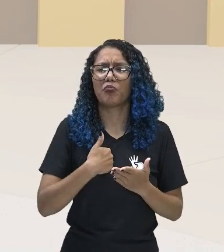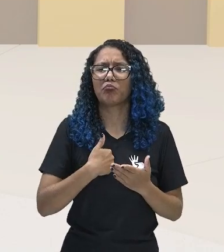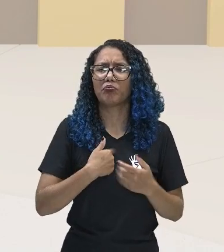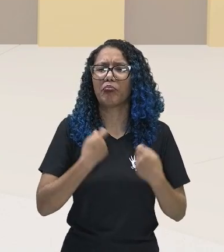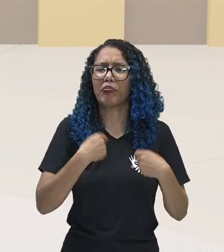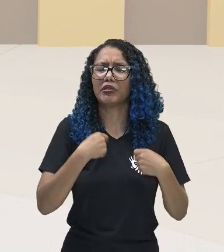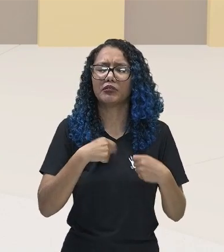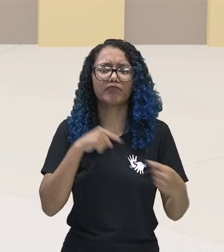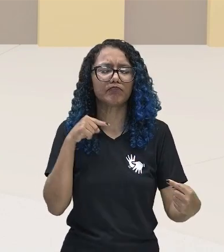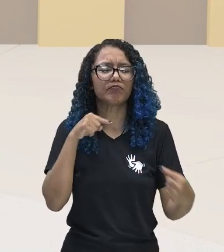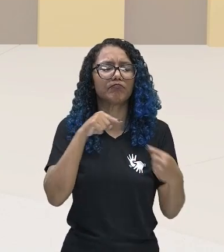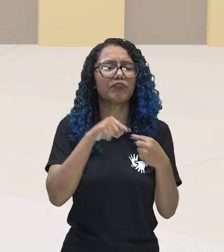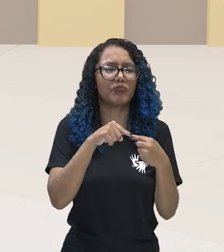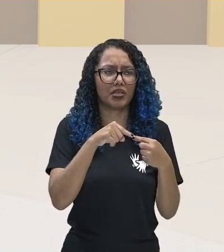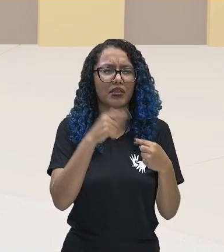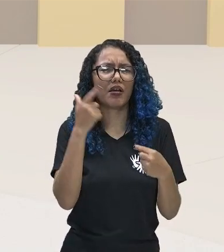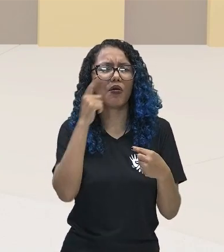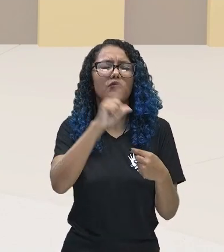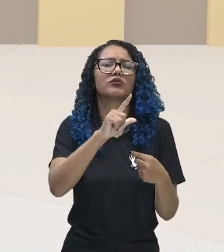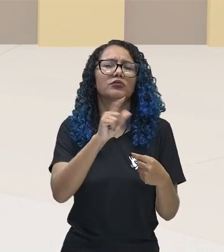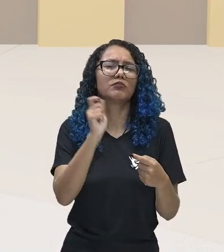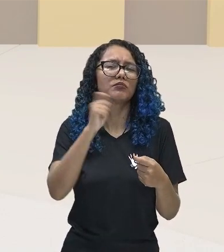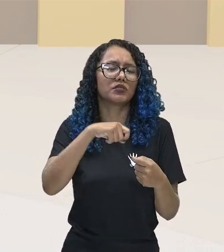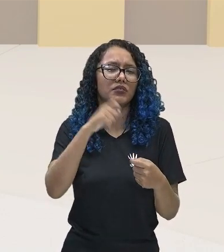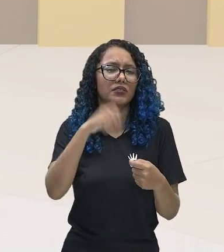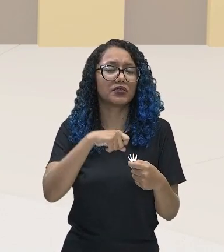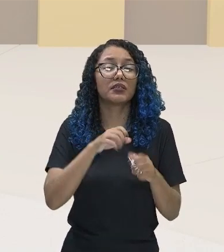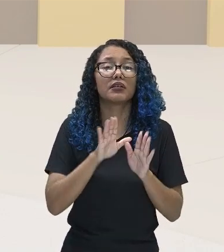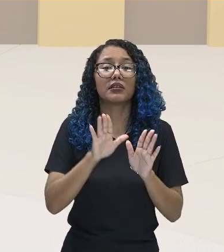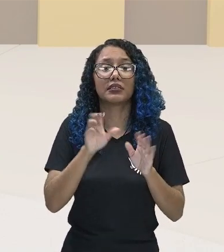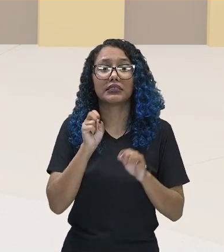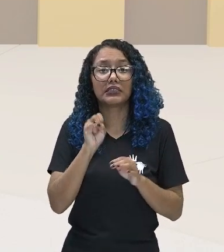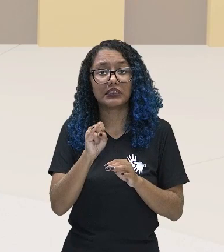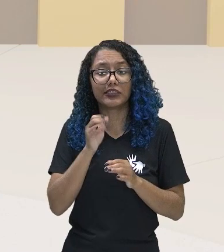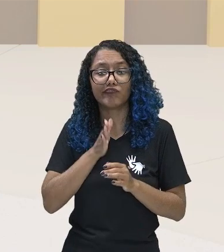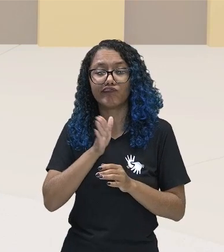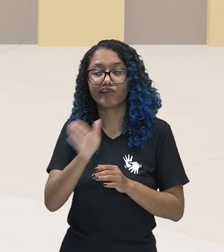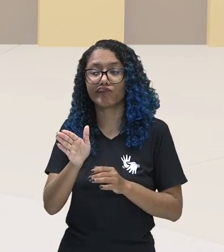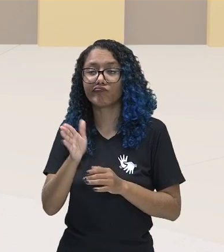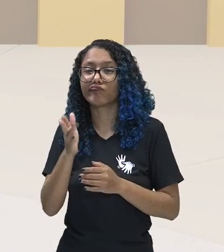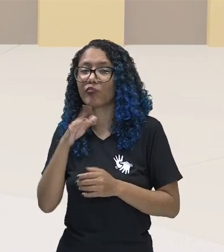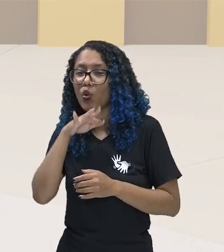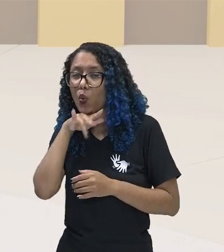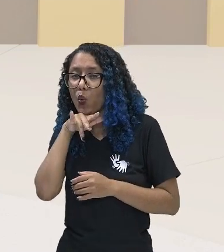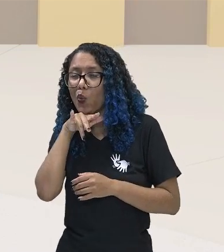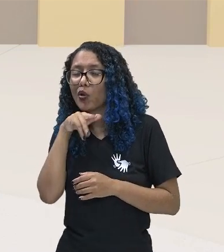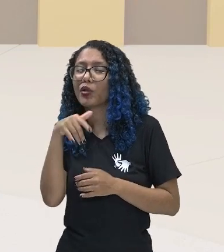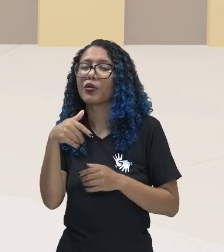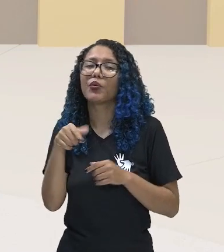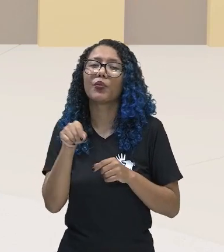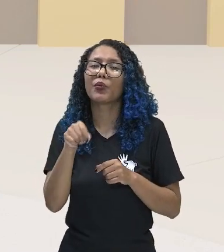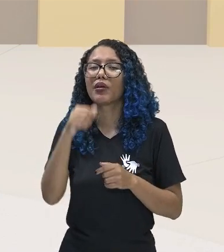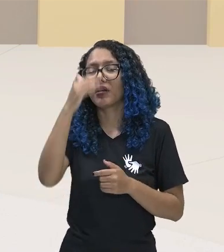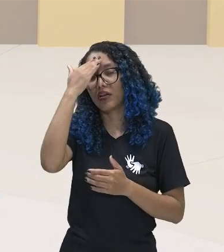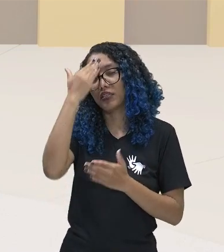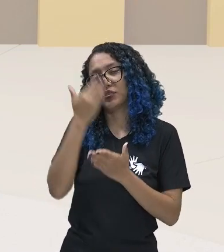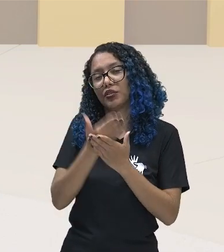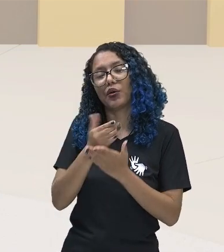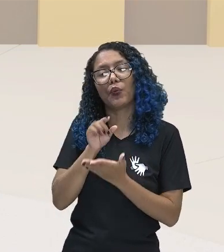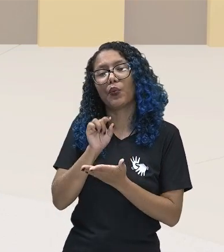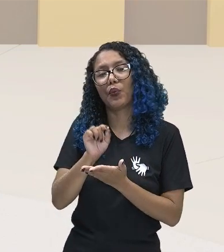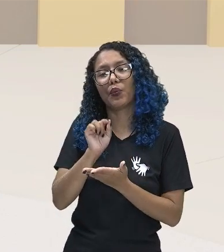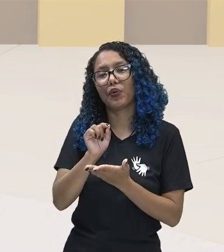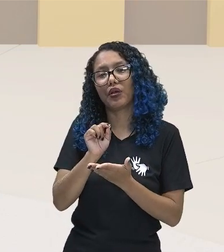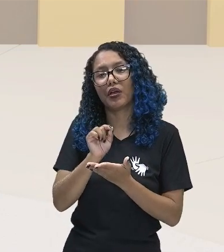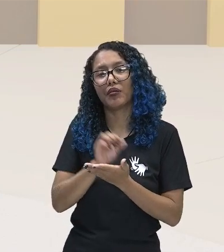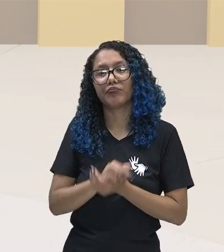nós temos uma opinião, né, agradável sobre quem somos, nós acreditamos merecer caminhos